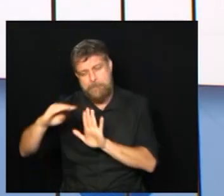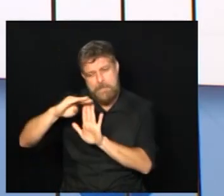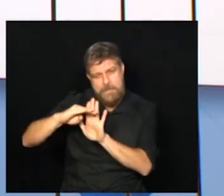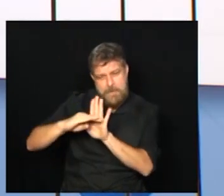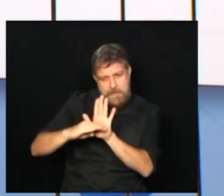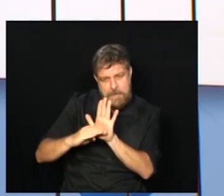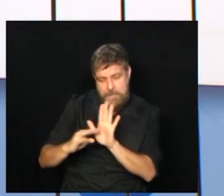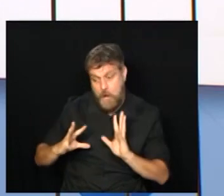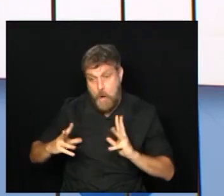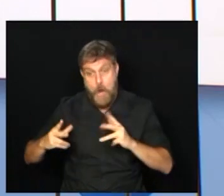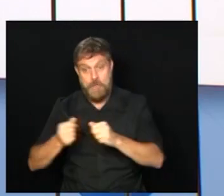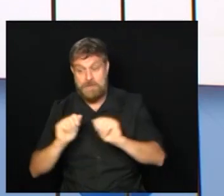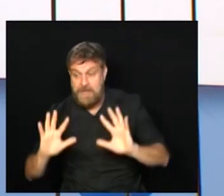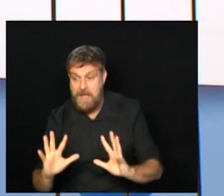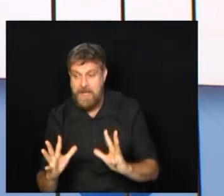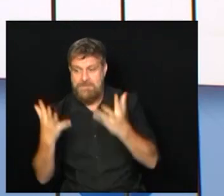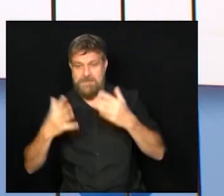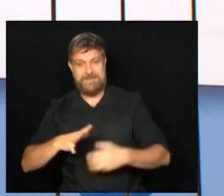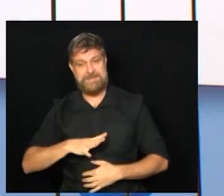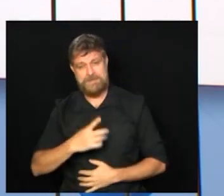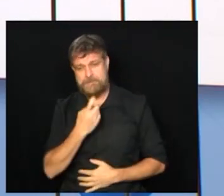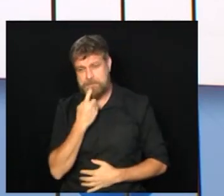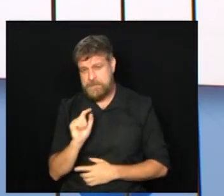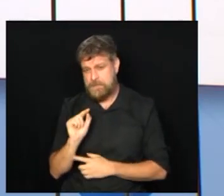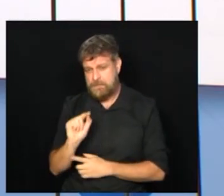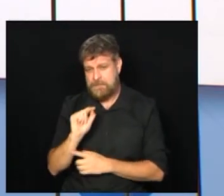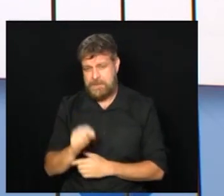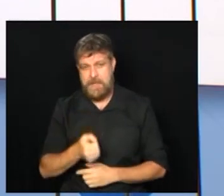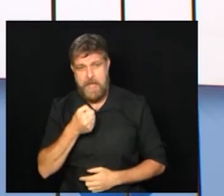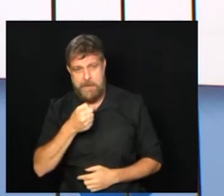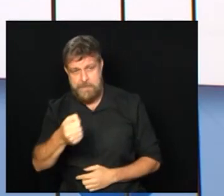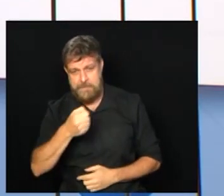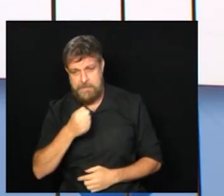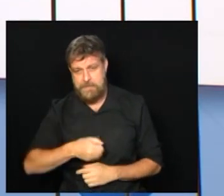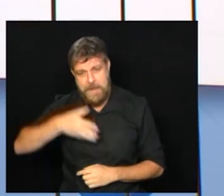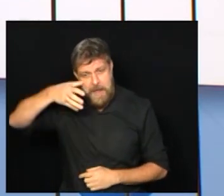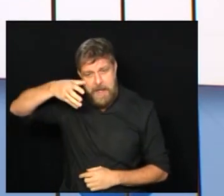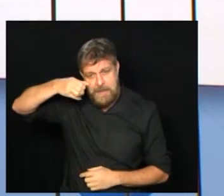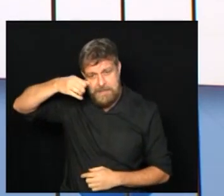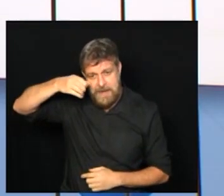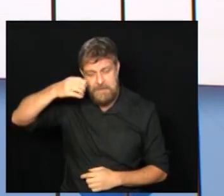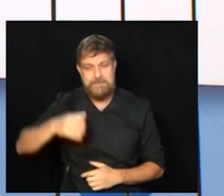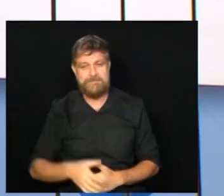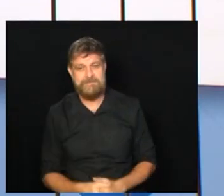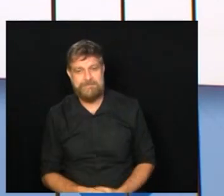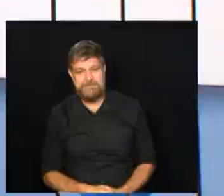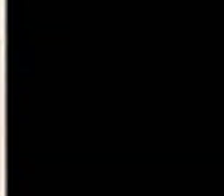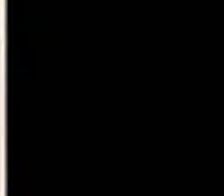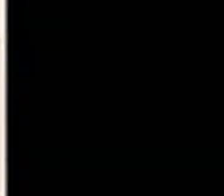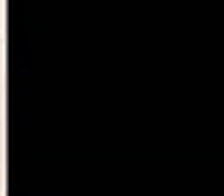de toda essa comemoração aqui em Campinas é o repórter André Aranha.